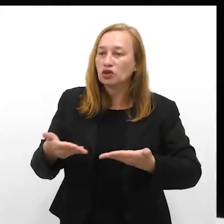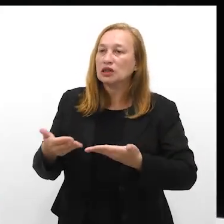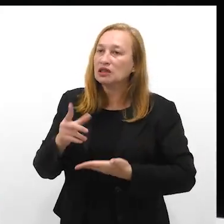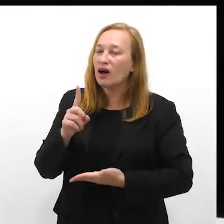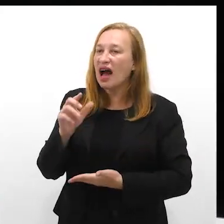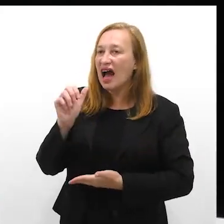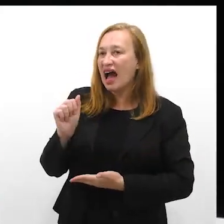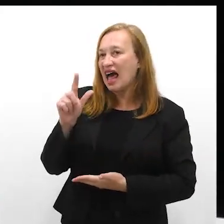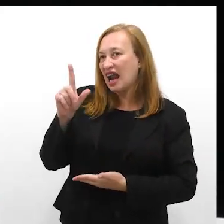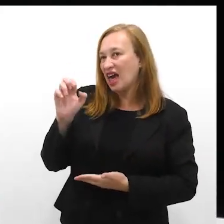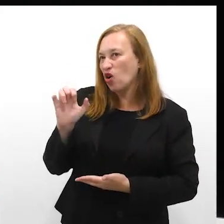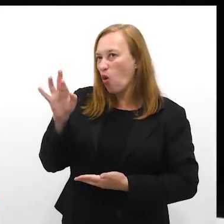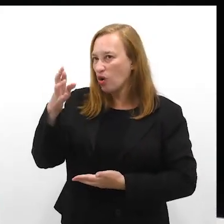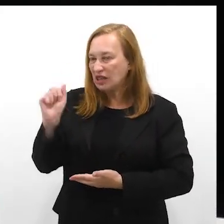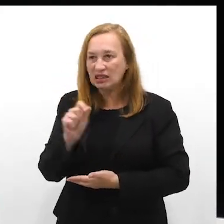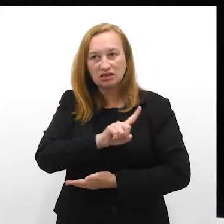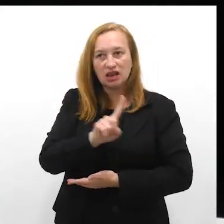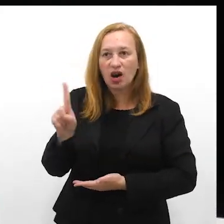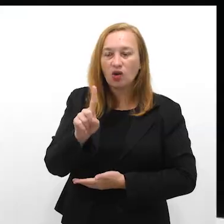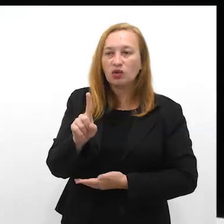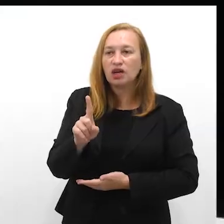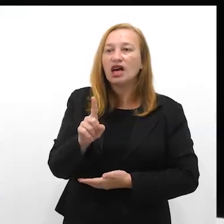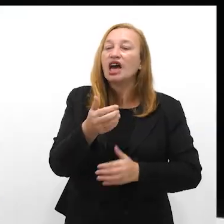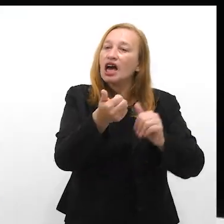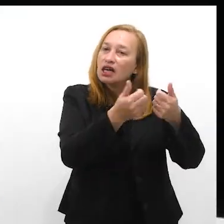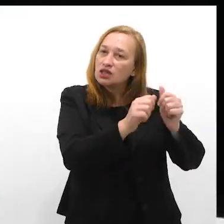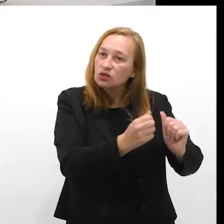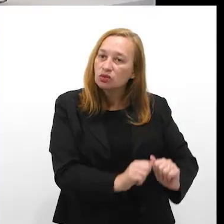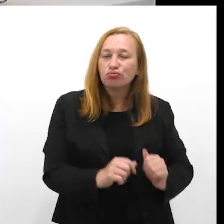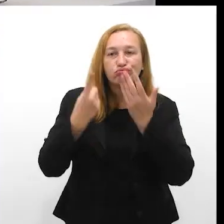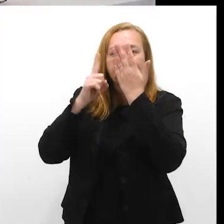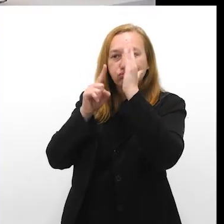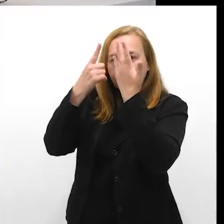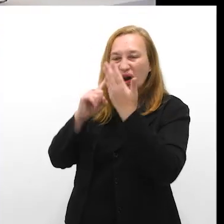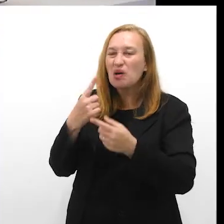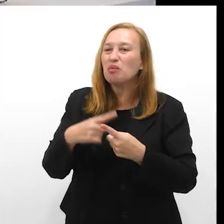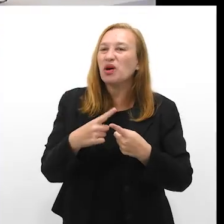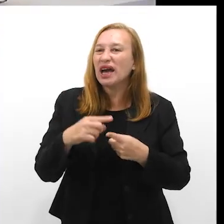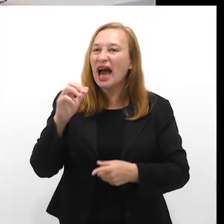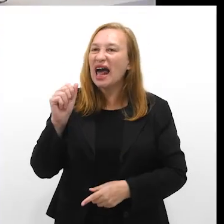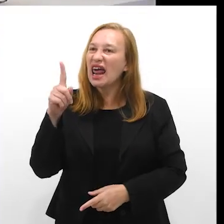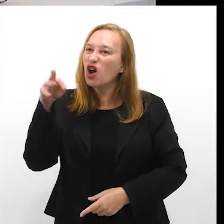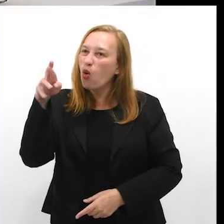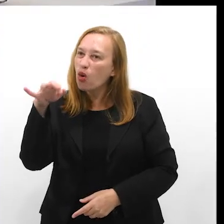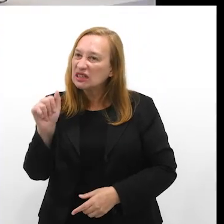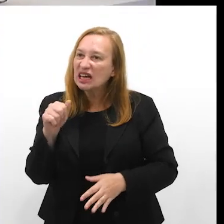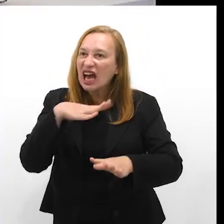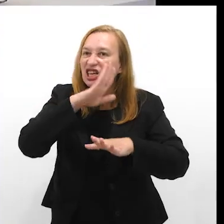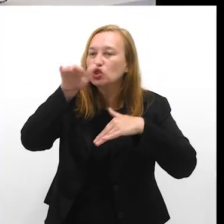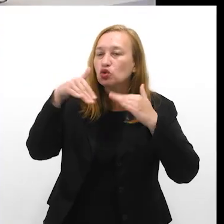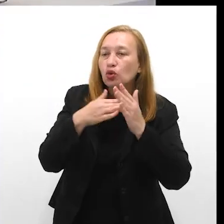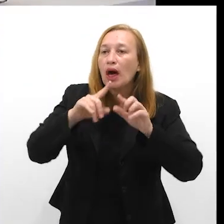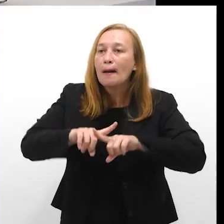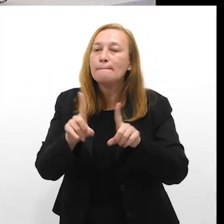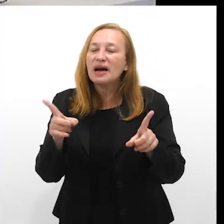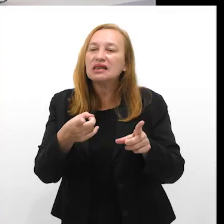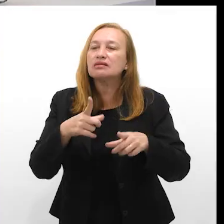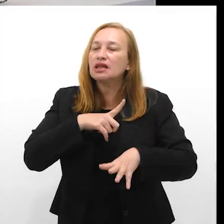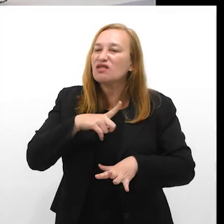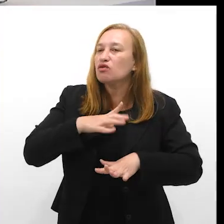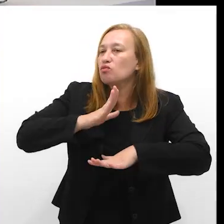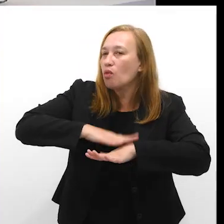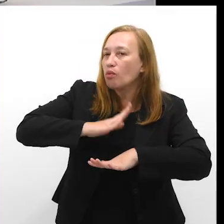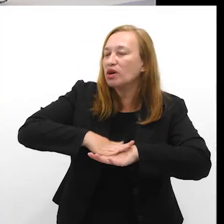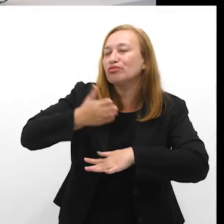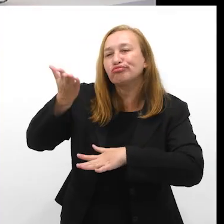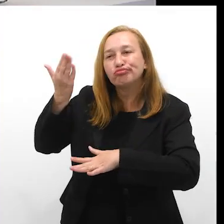Então eu chamo de, não de alegoria, mas de escultura carnavalesca, para identificar bem, né? Porque a alegoria é o todo, né? Mas